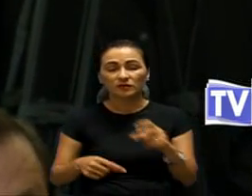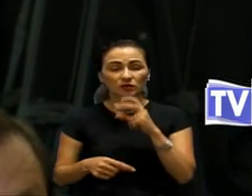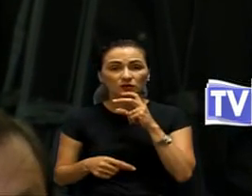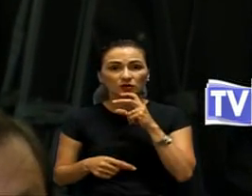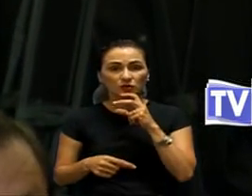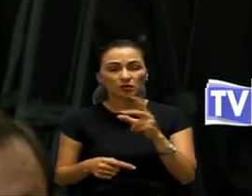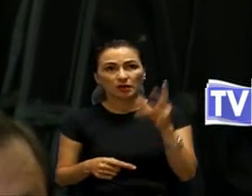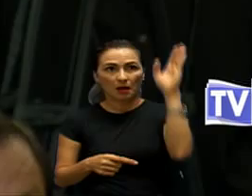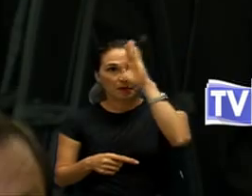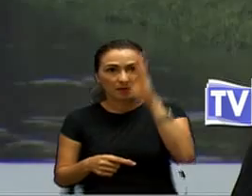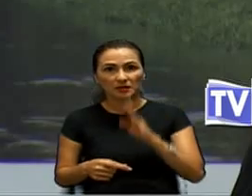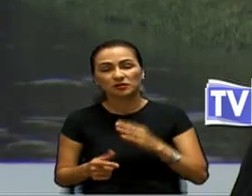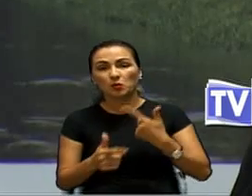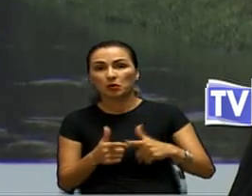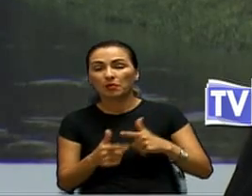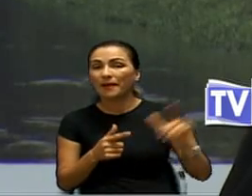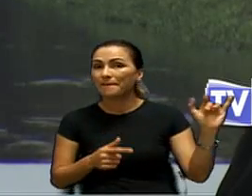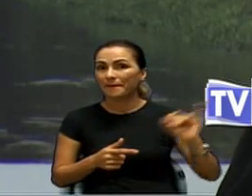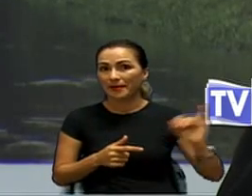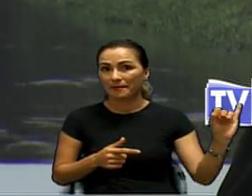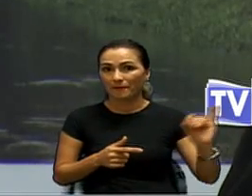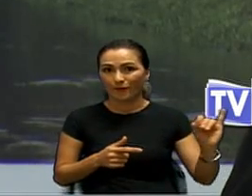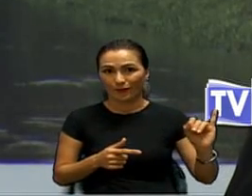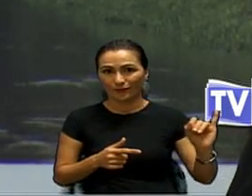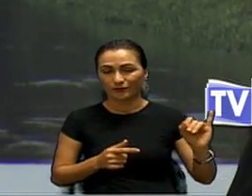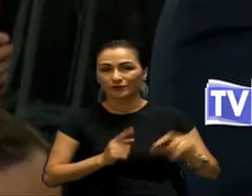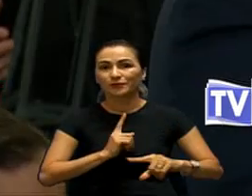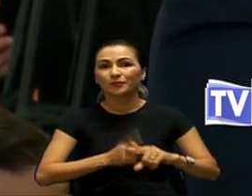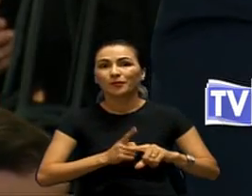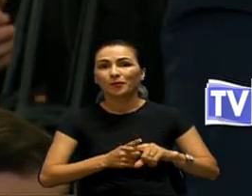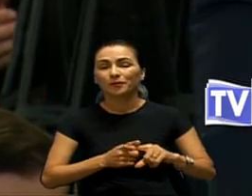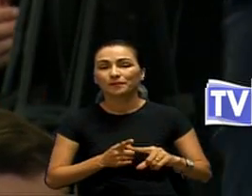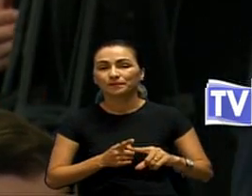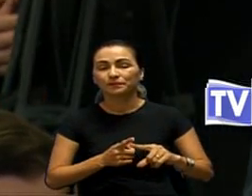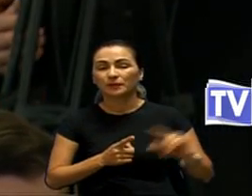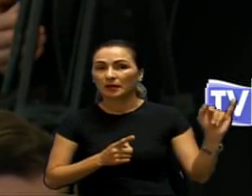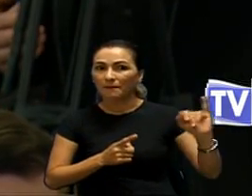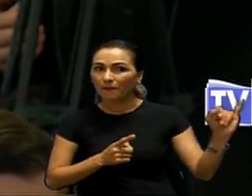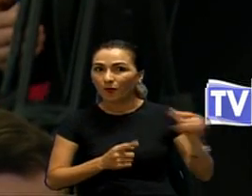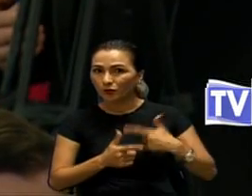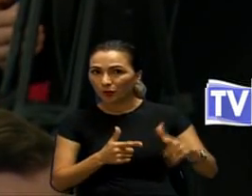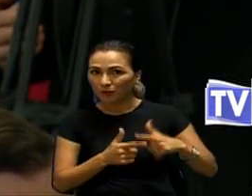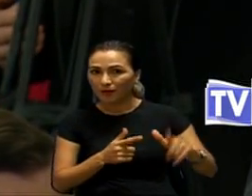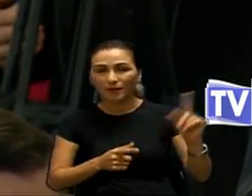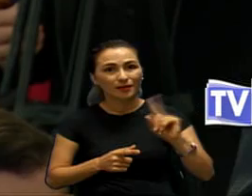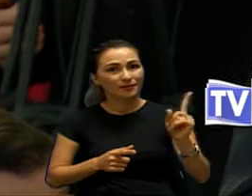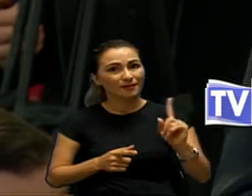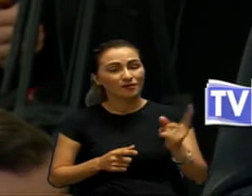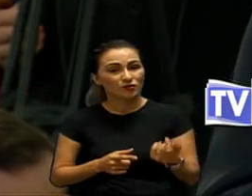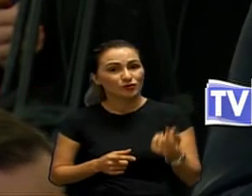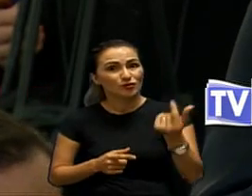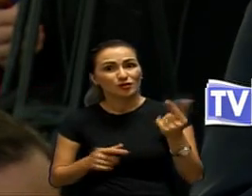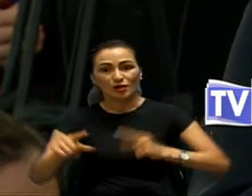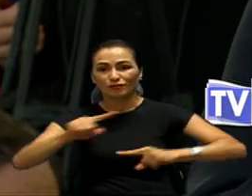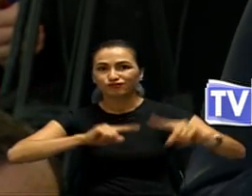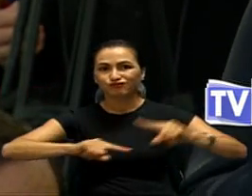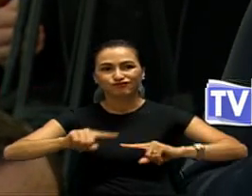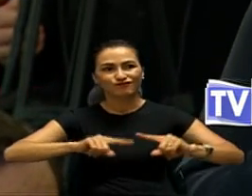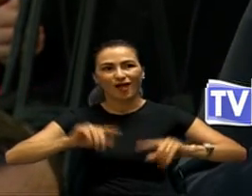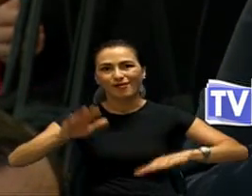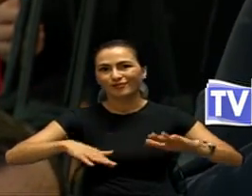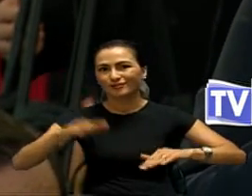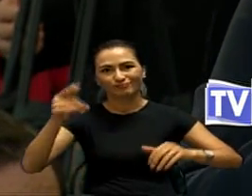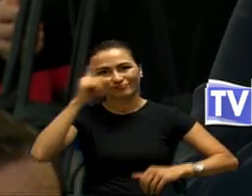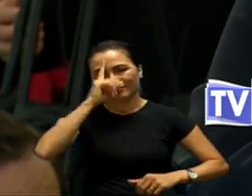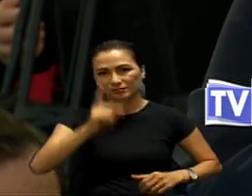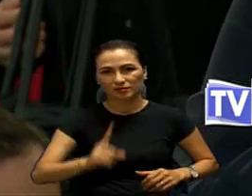defesa de Vossa Excelência, da Comissão de Economia toda, que deu parecer contrário, o vereador Pérez, vereador no empréstimo, né? E o vereador Anselmo. E